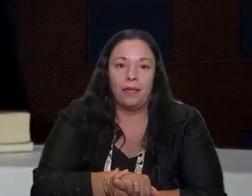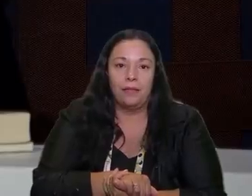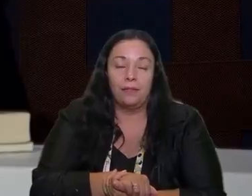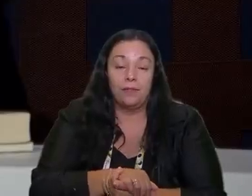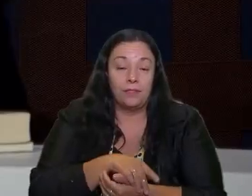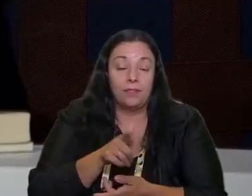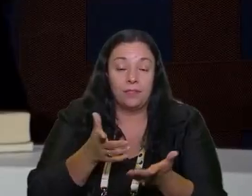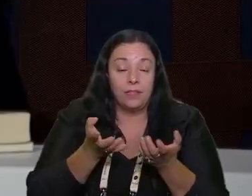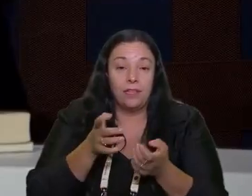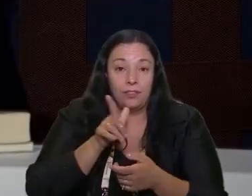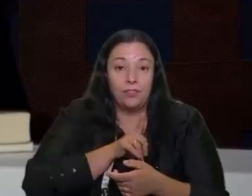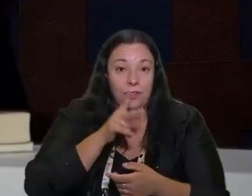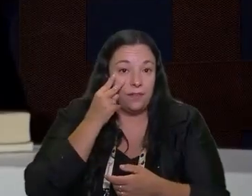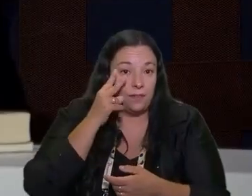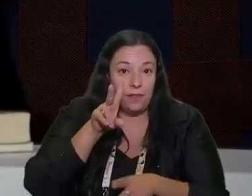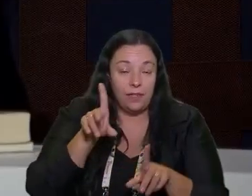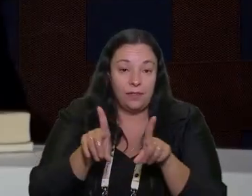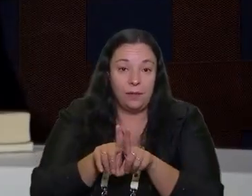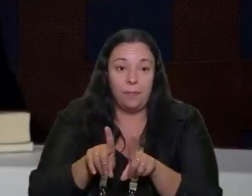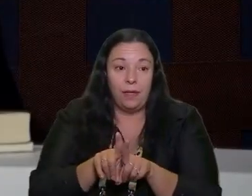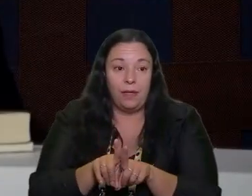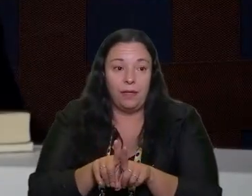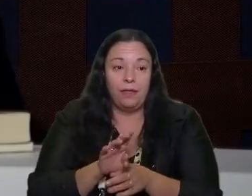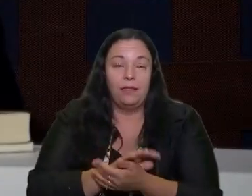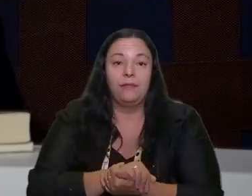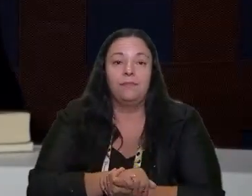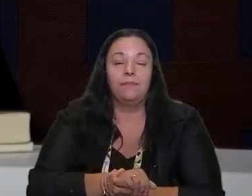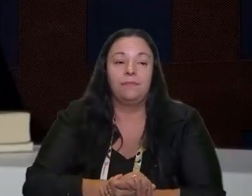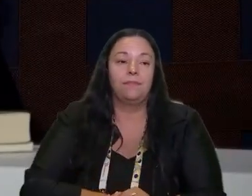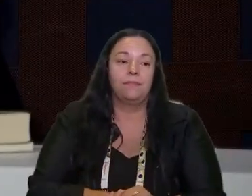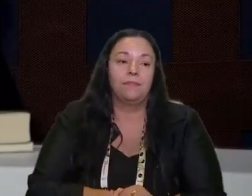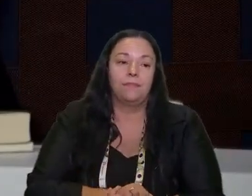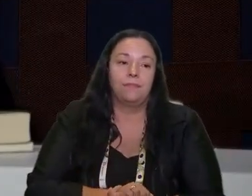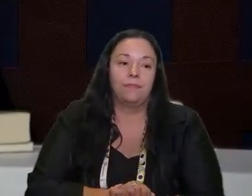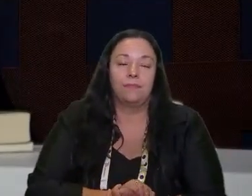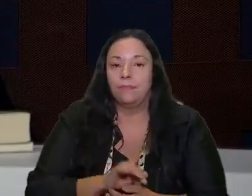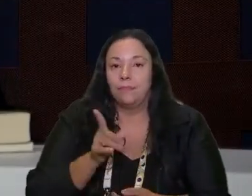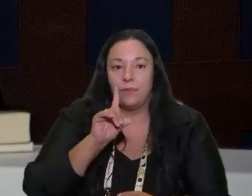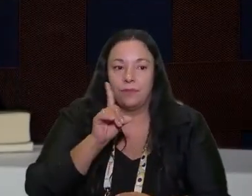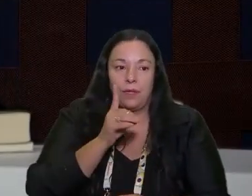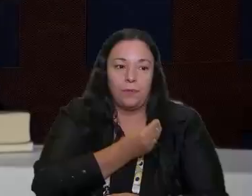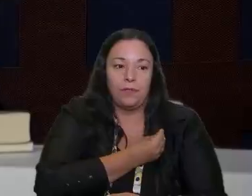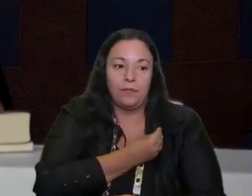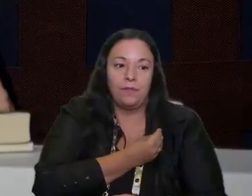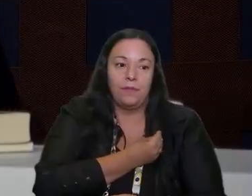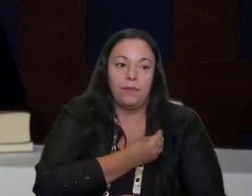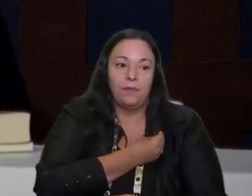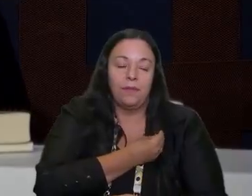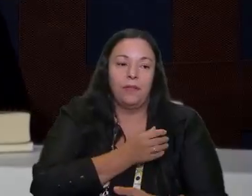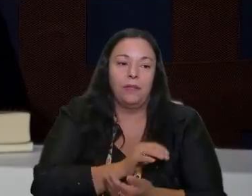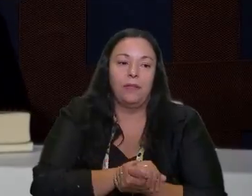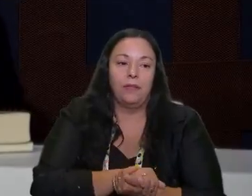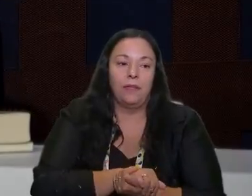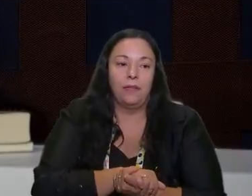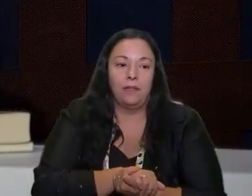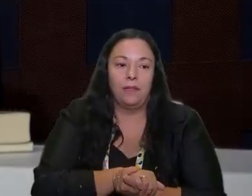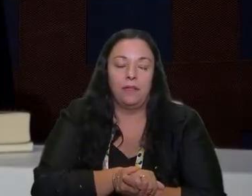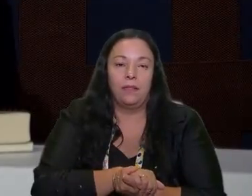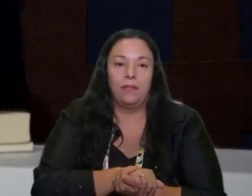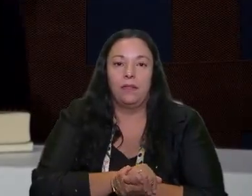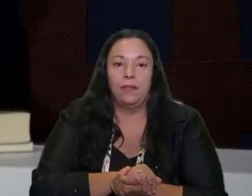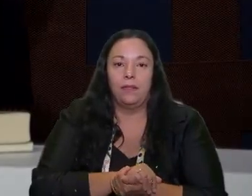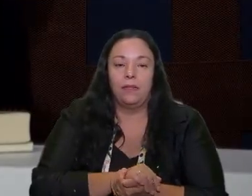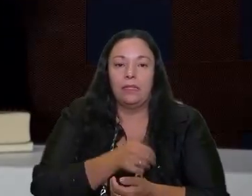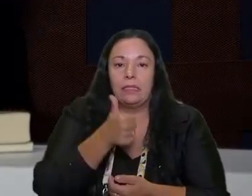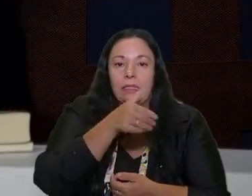E isso não dá para você viver totalmente